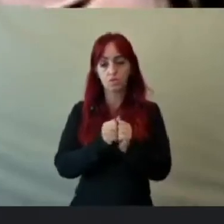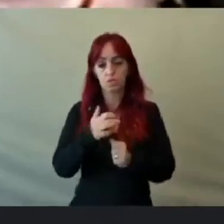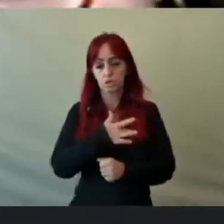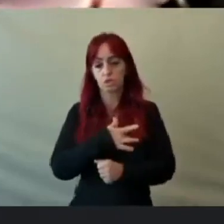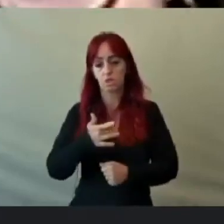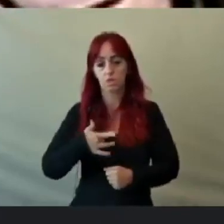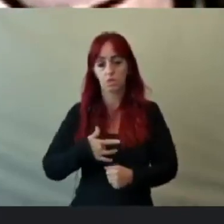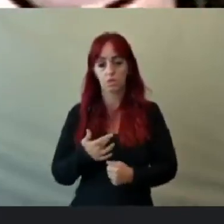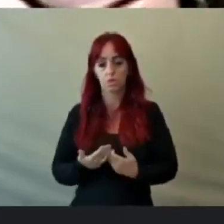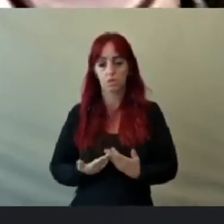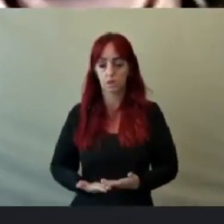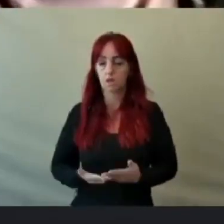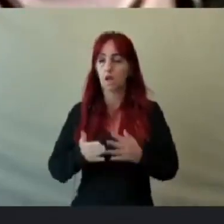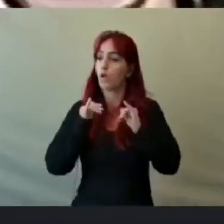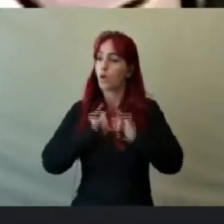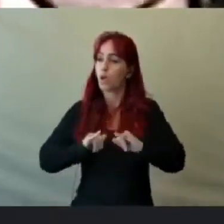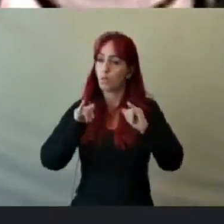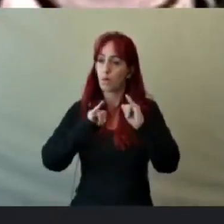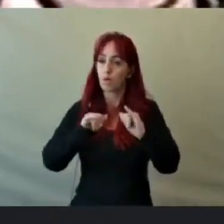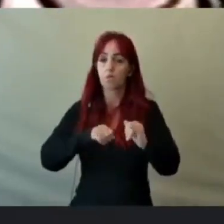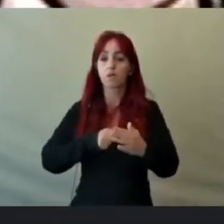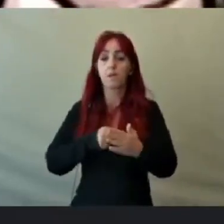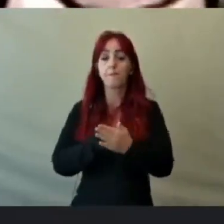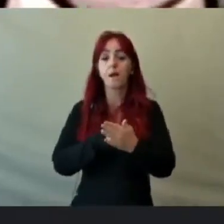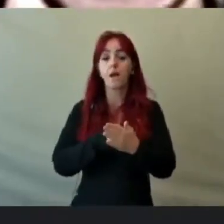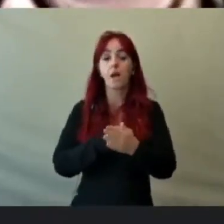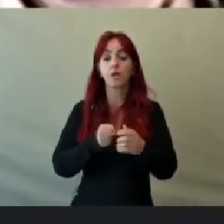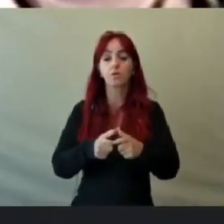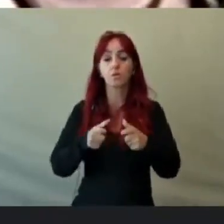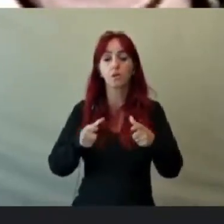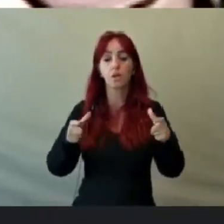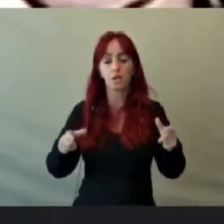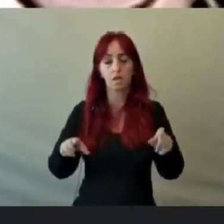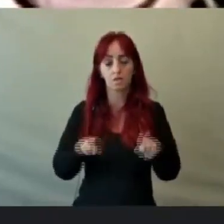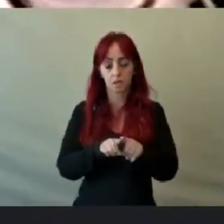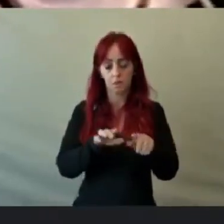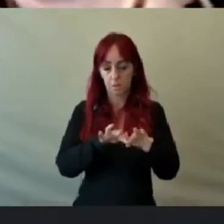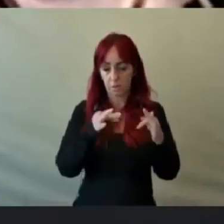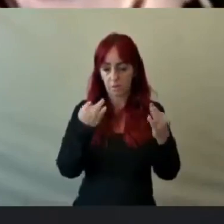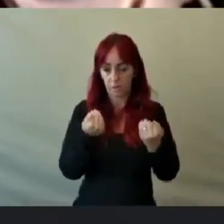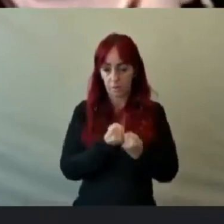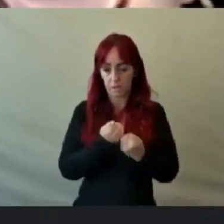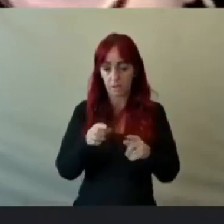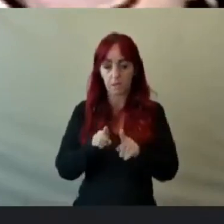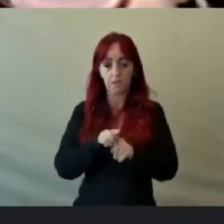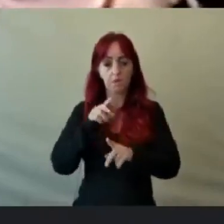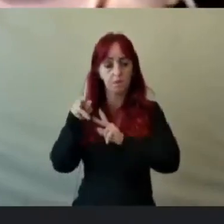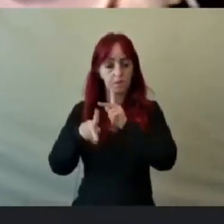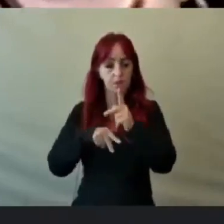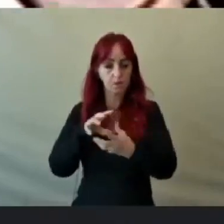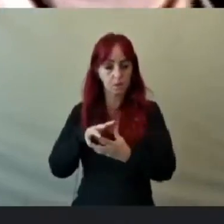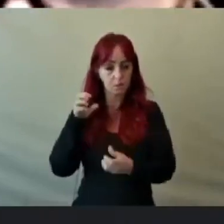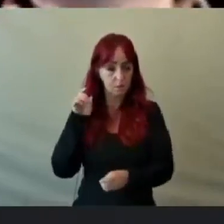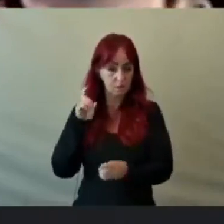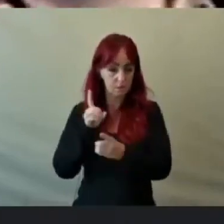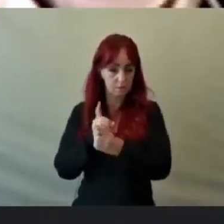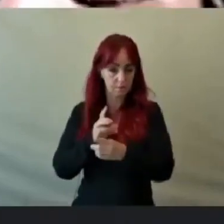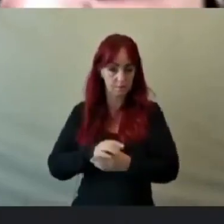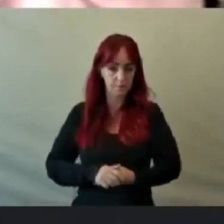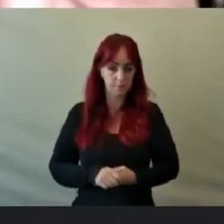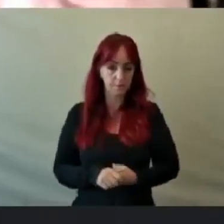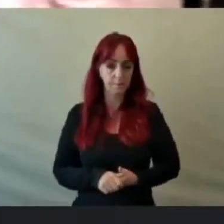impacto muito grande né para as famílias e também das pessoas idosas dependentes de reconhecimento